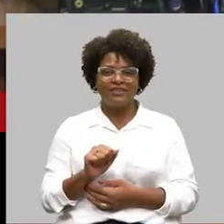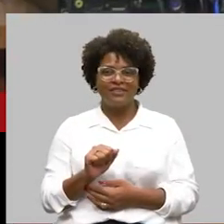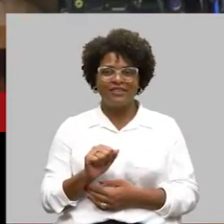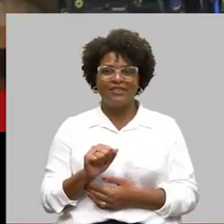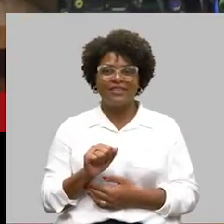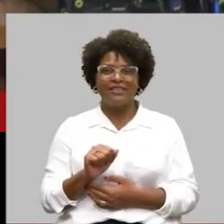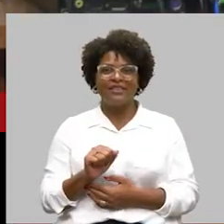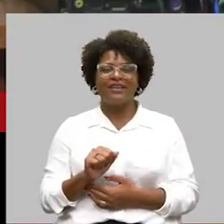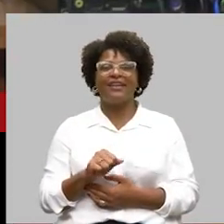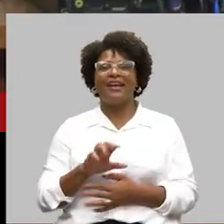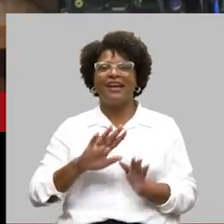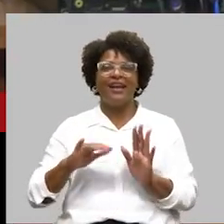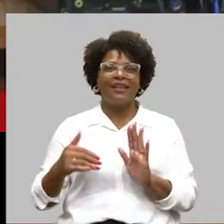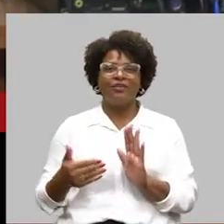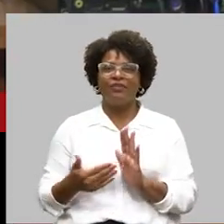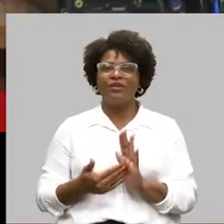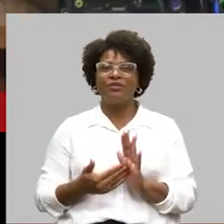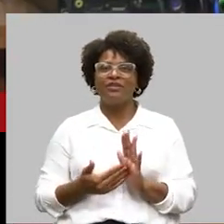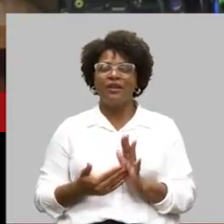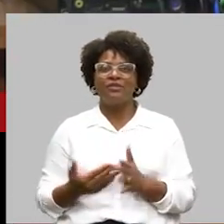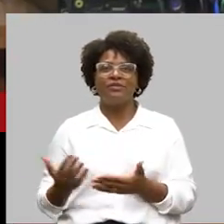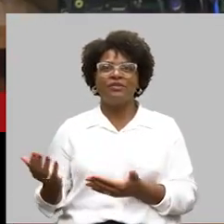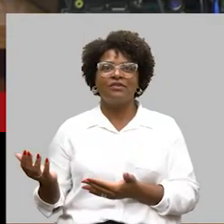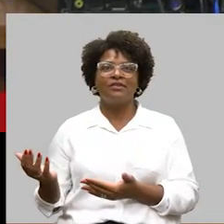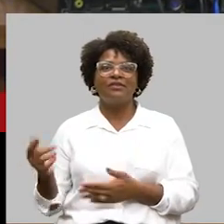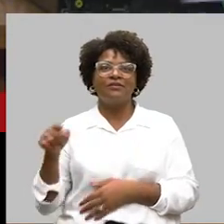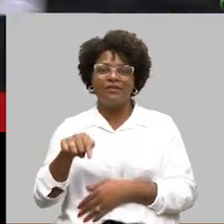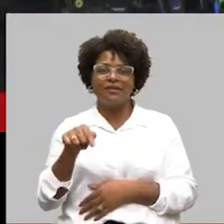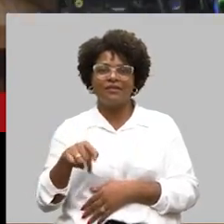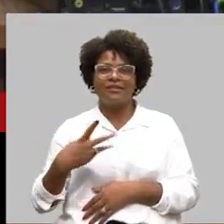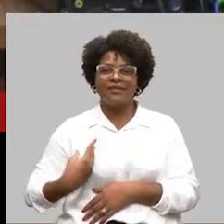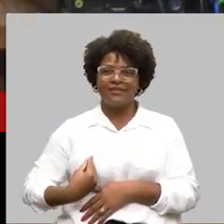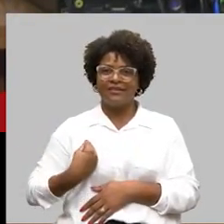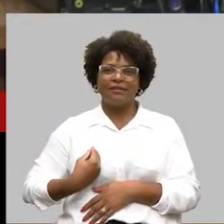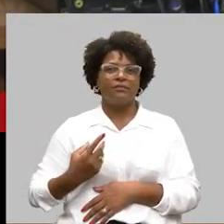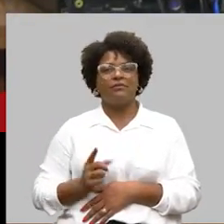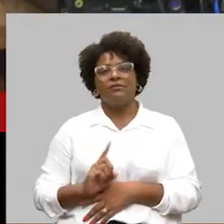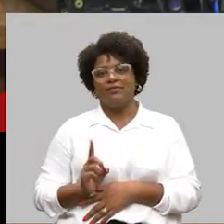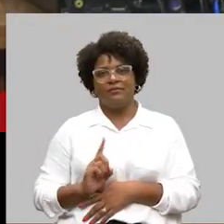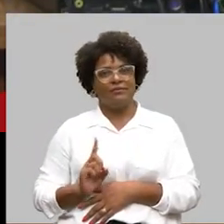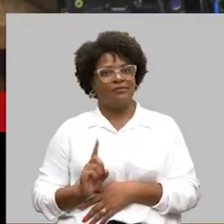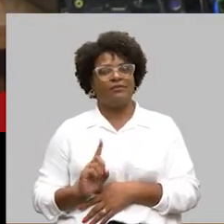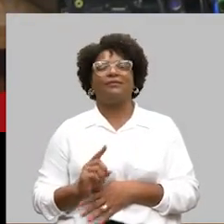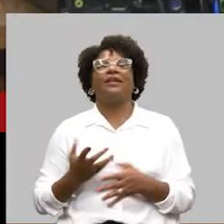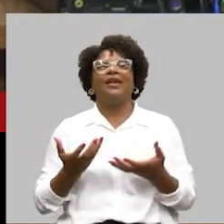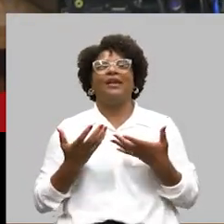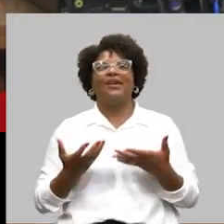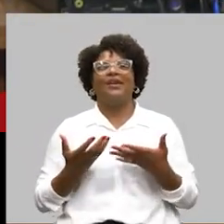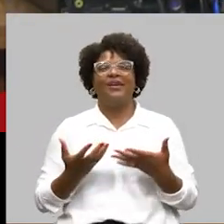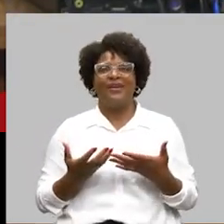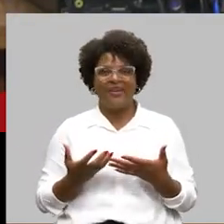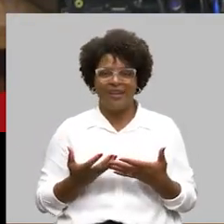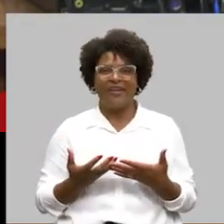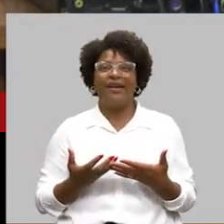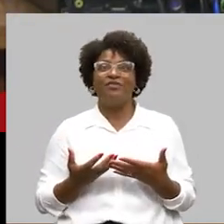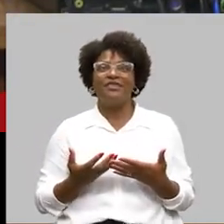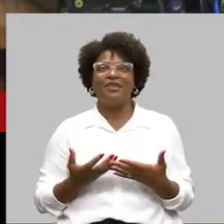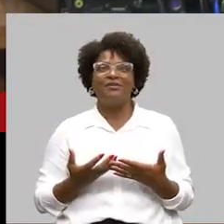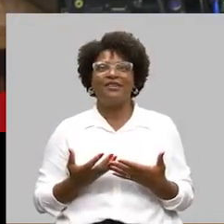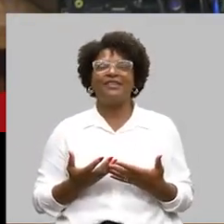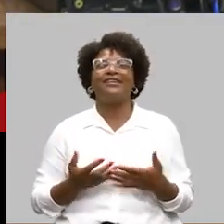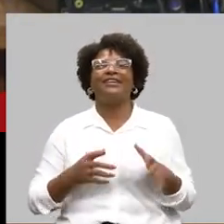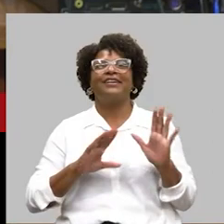essa Juventude linda aqui presente eu quero cumprimentar né saudar com muita alegria e meus